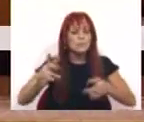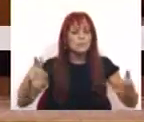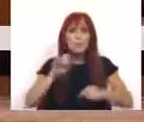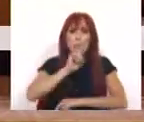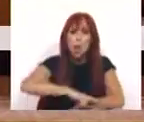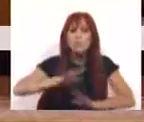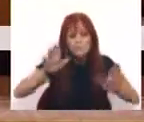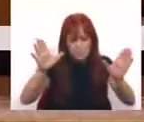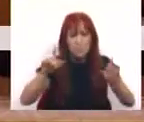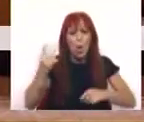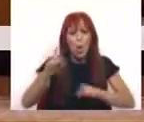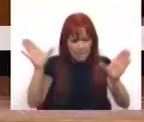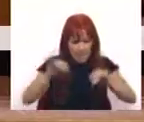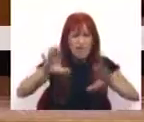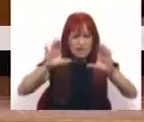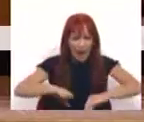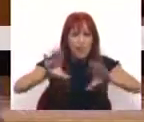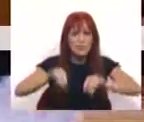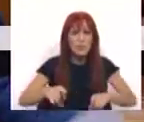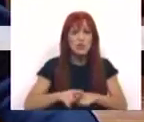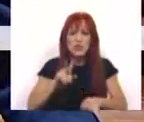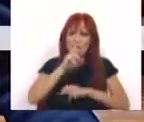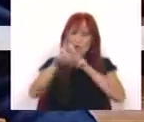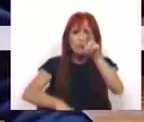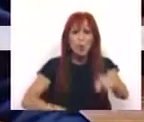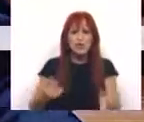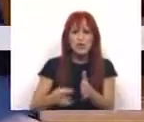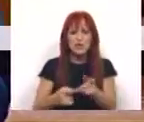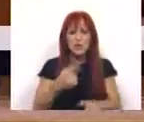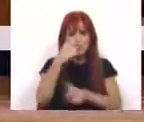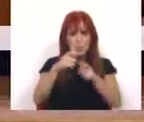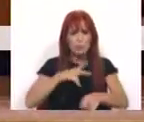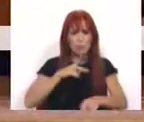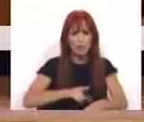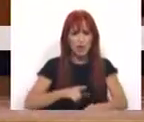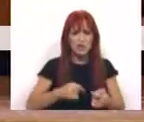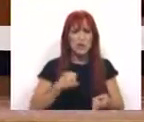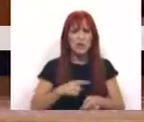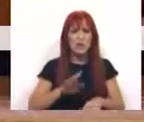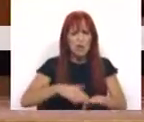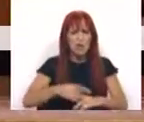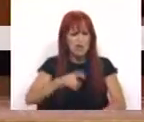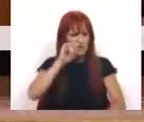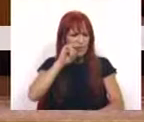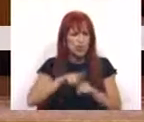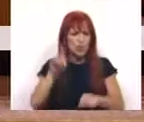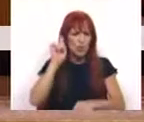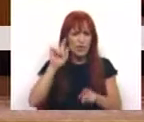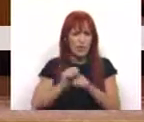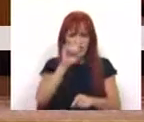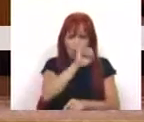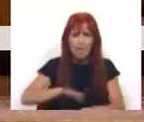que poderíamos e deveríamos ir mais longe na resposta às necessidades dos portugueses e no reforço da defesa dos